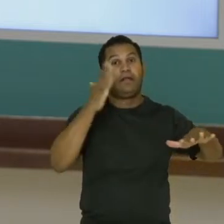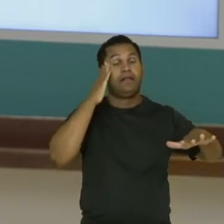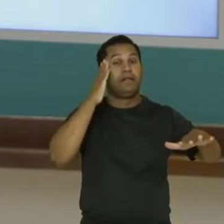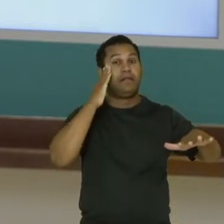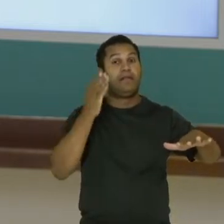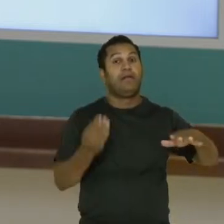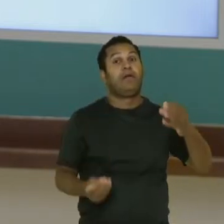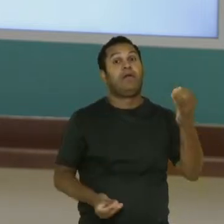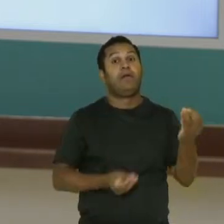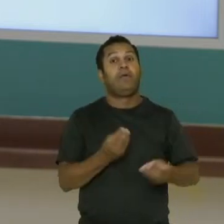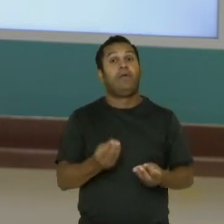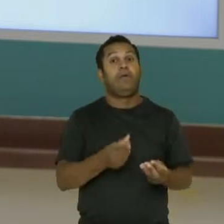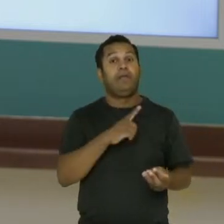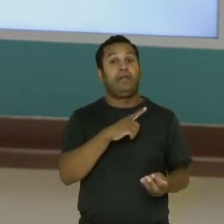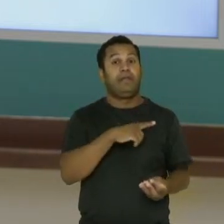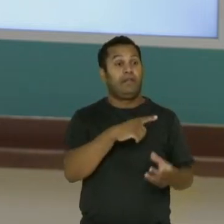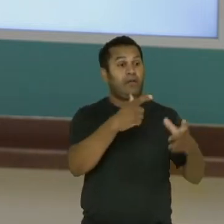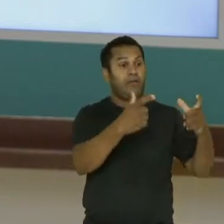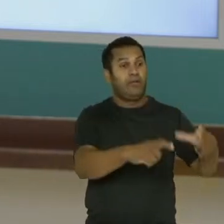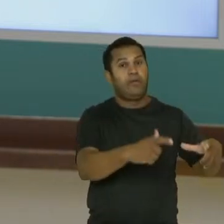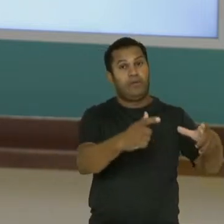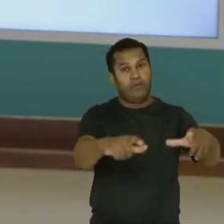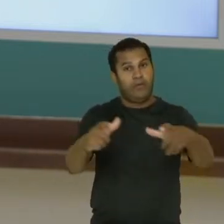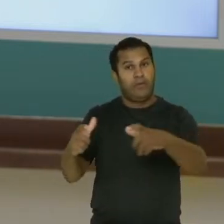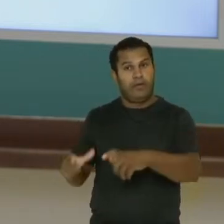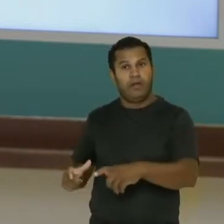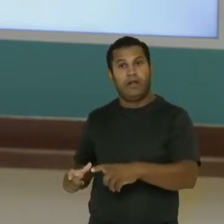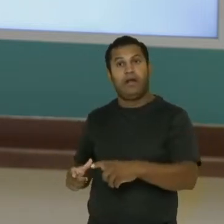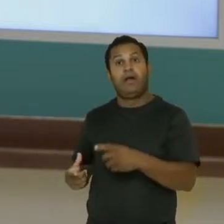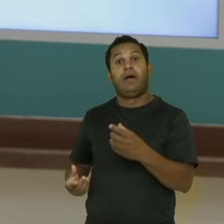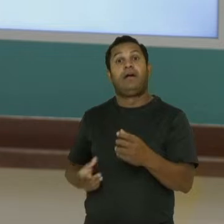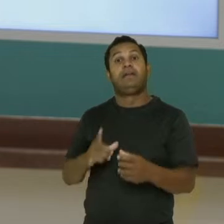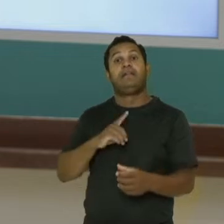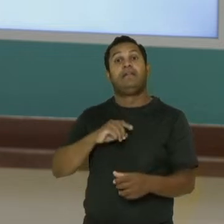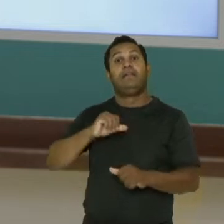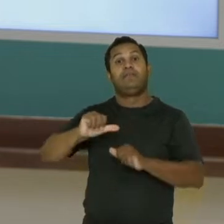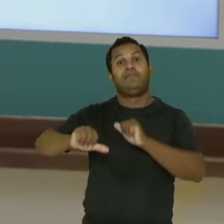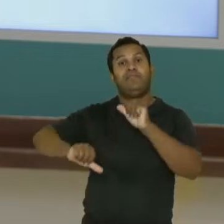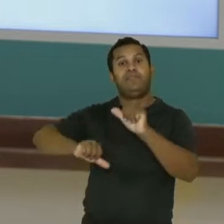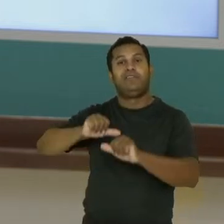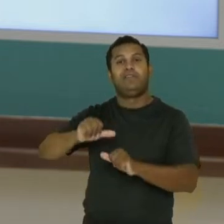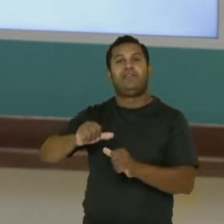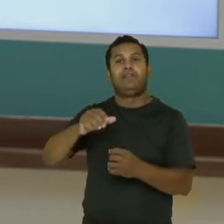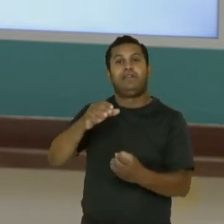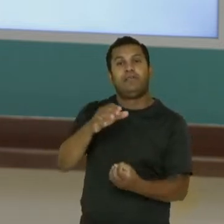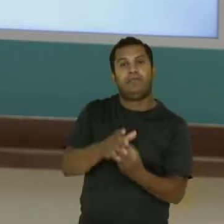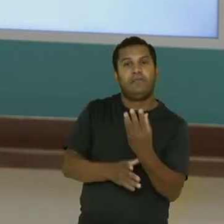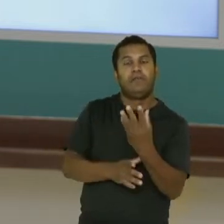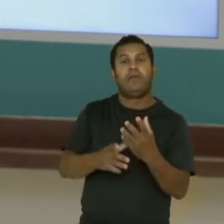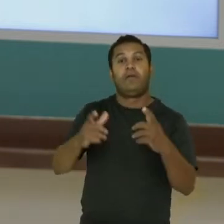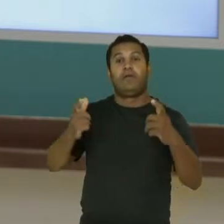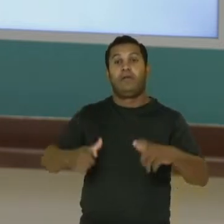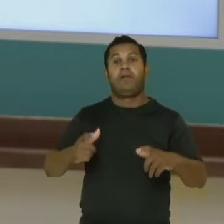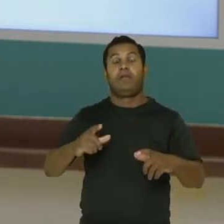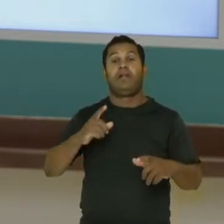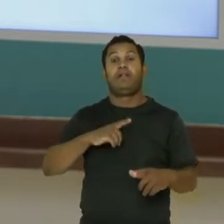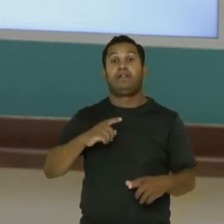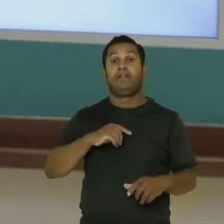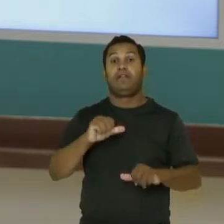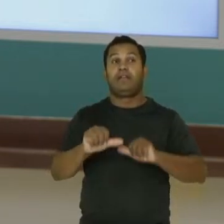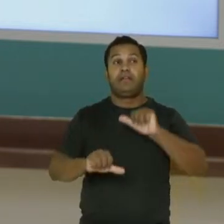Nós sabemos que existem diferenças de necessidades ou culturais ou de